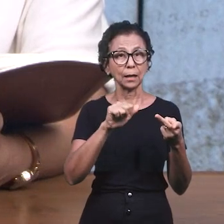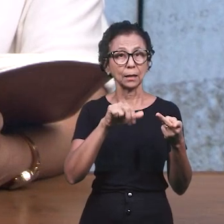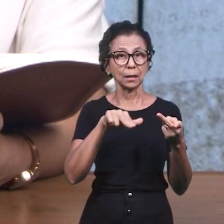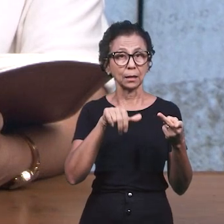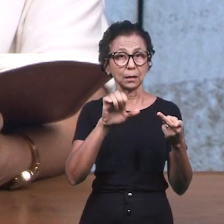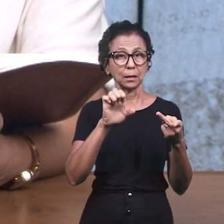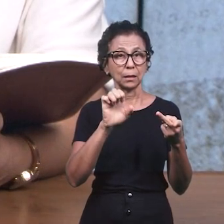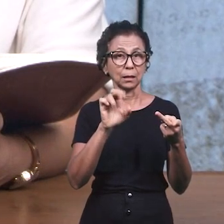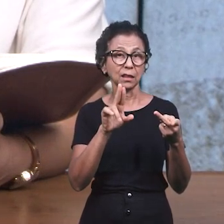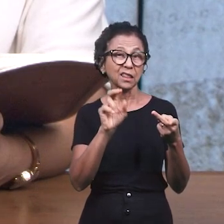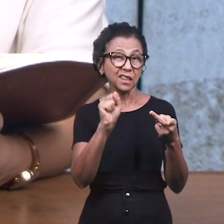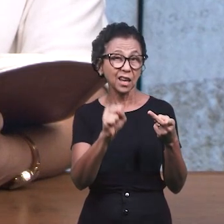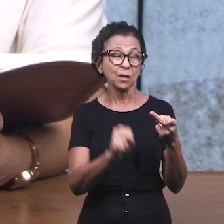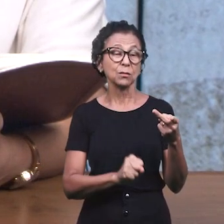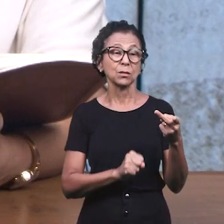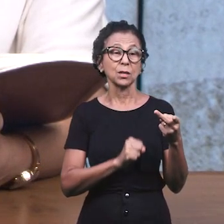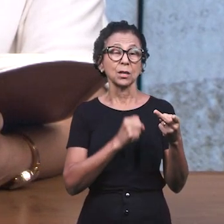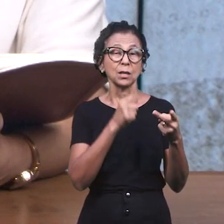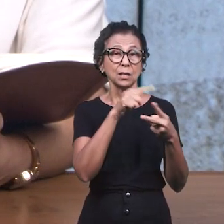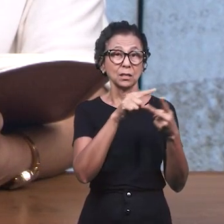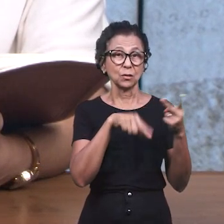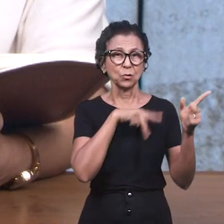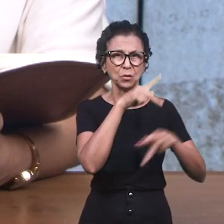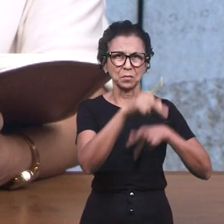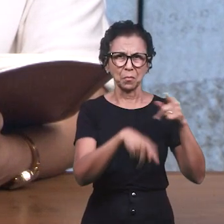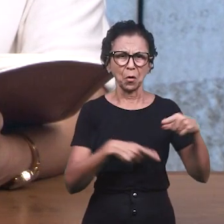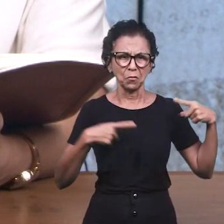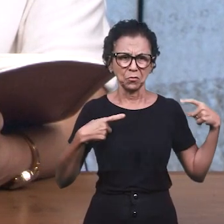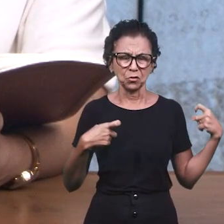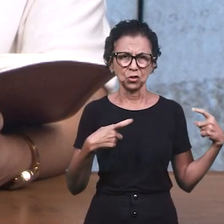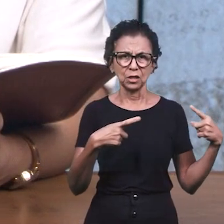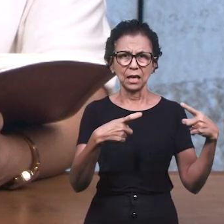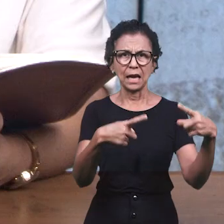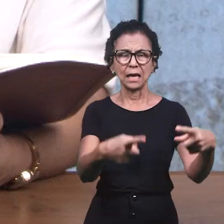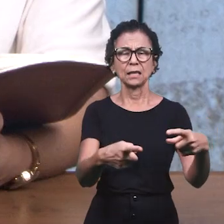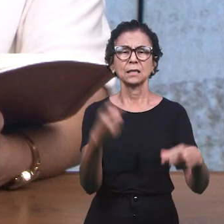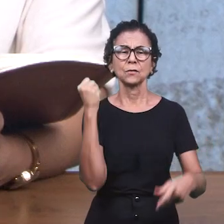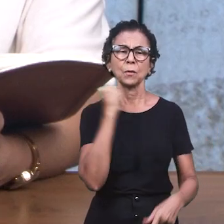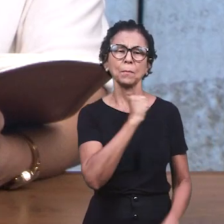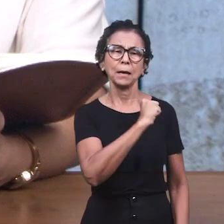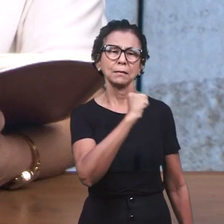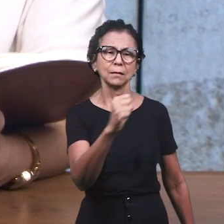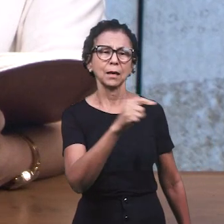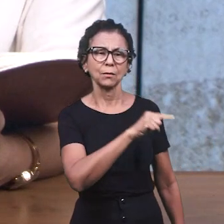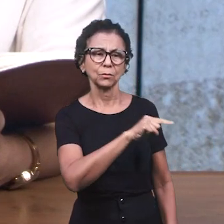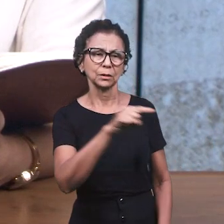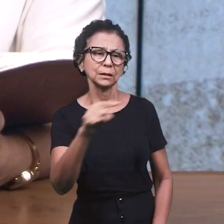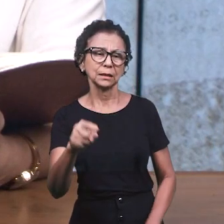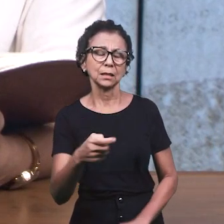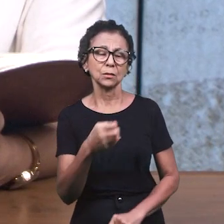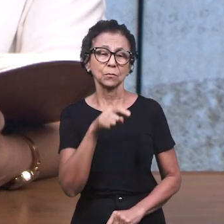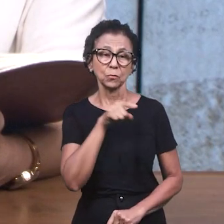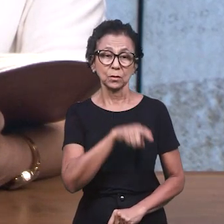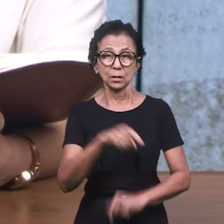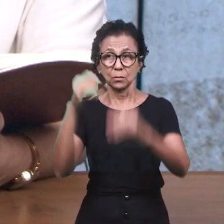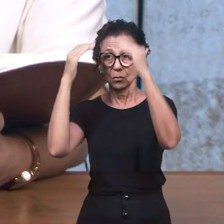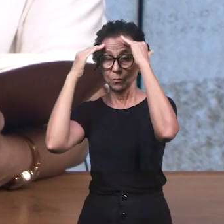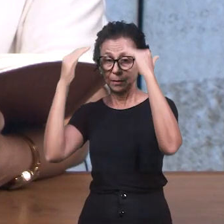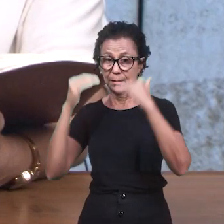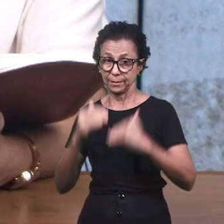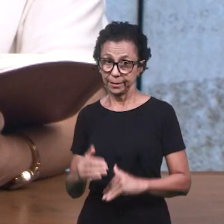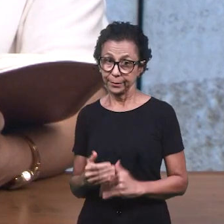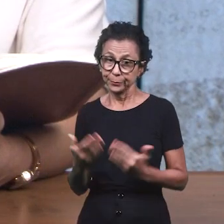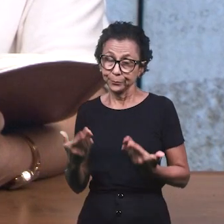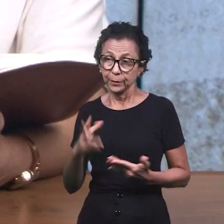à espada, pois porquanto vos desviastes do Senhor, o Senhor não será convosco.